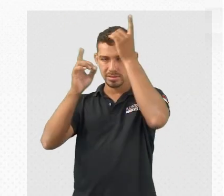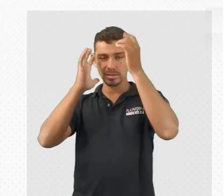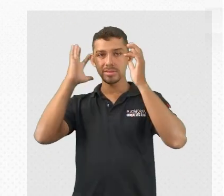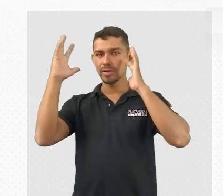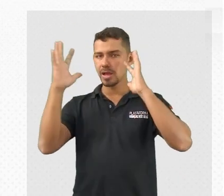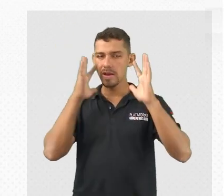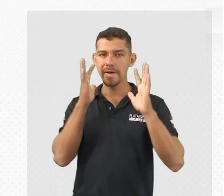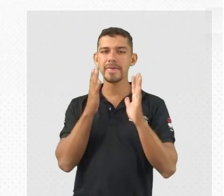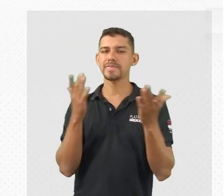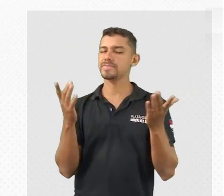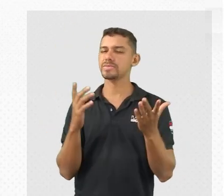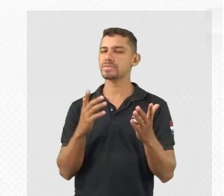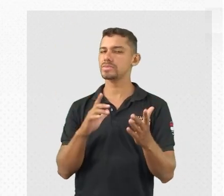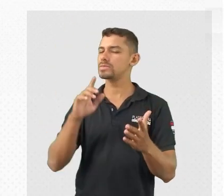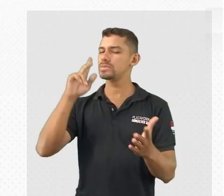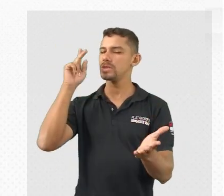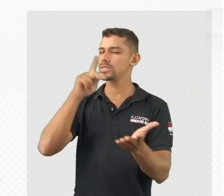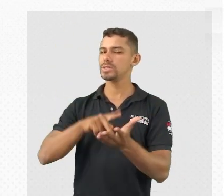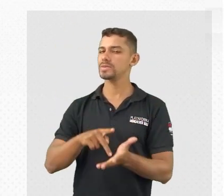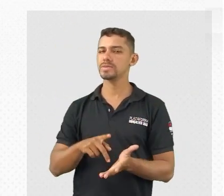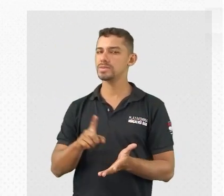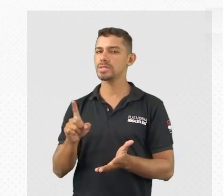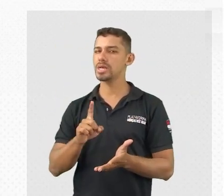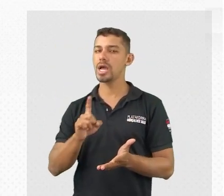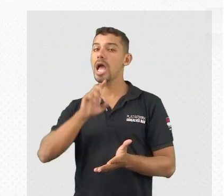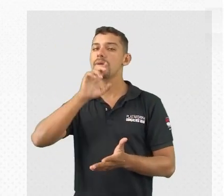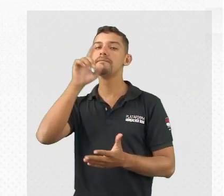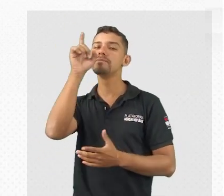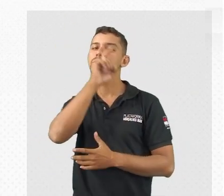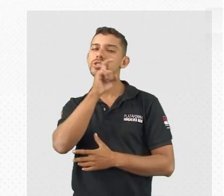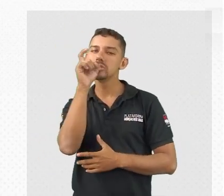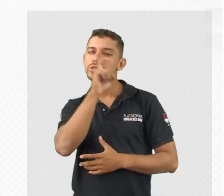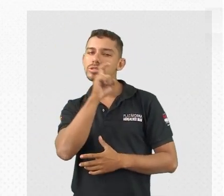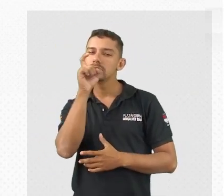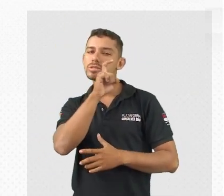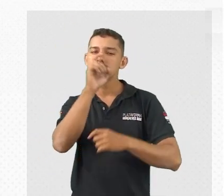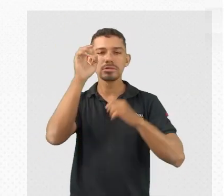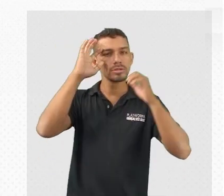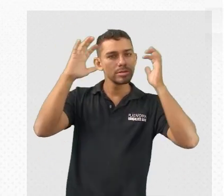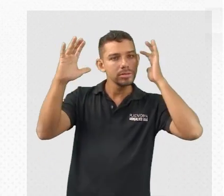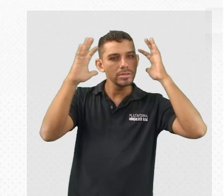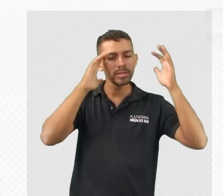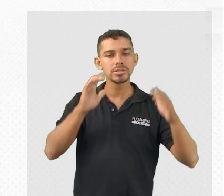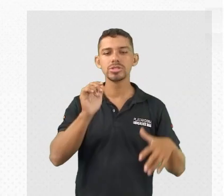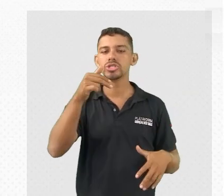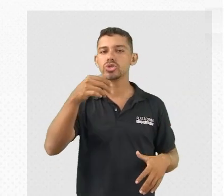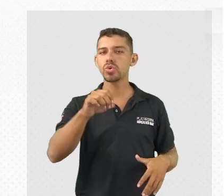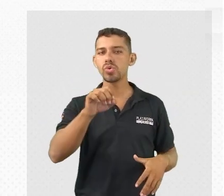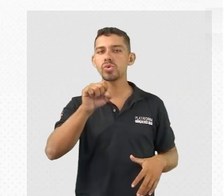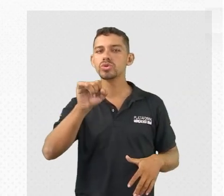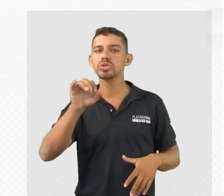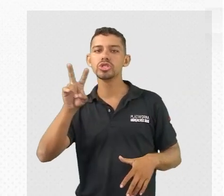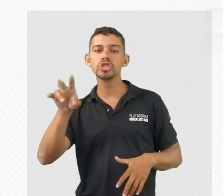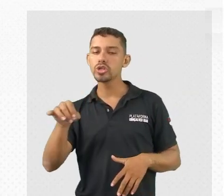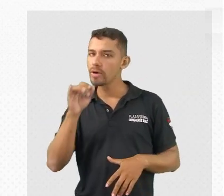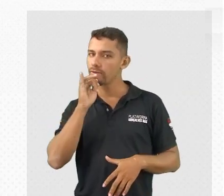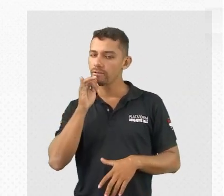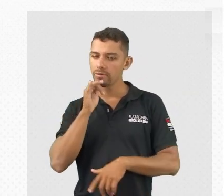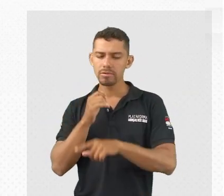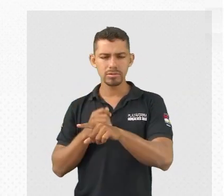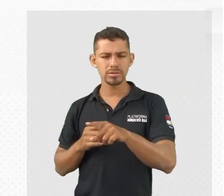um descrédito em relação à figura de certas pessoas, produzindo um efeito nocivo, né, um efeito às vezes irreversível